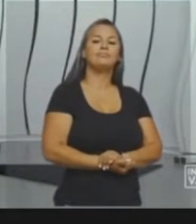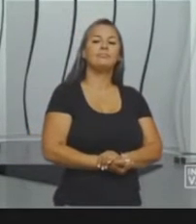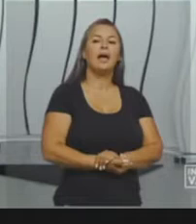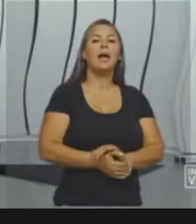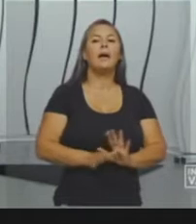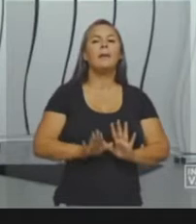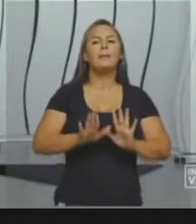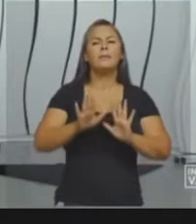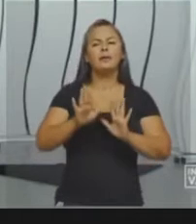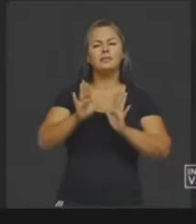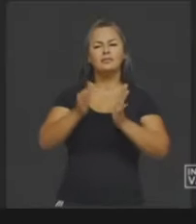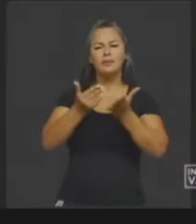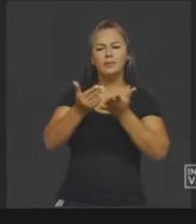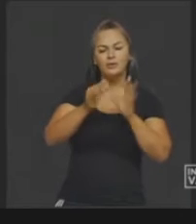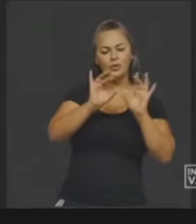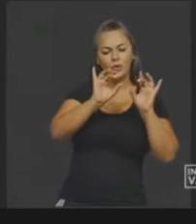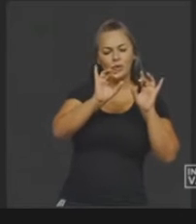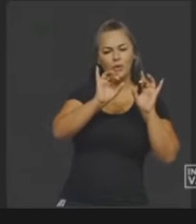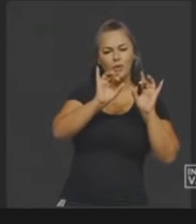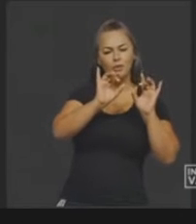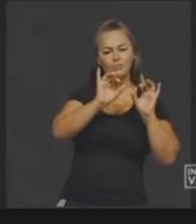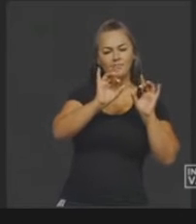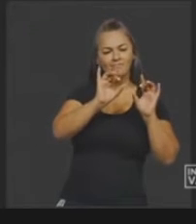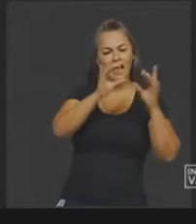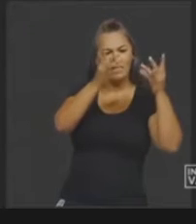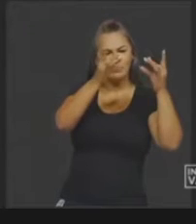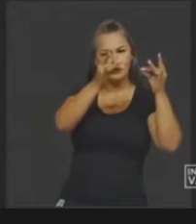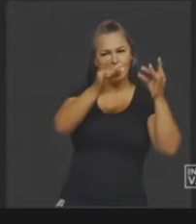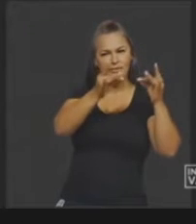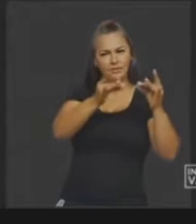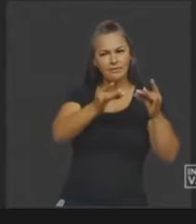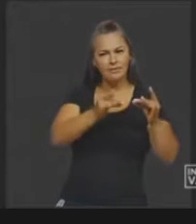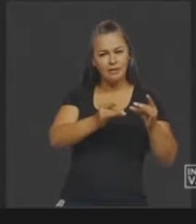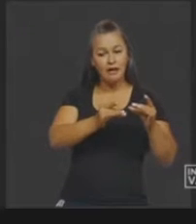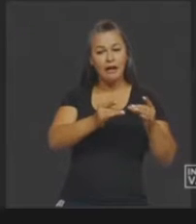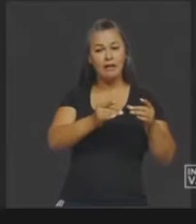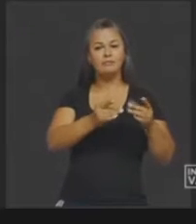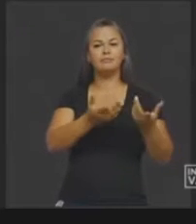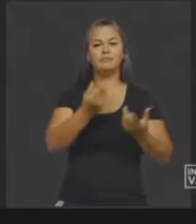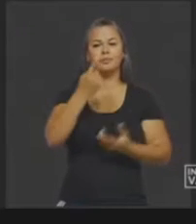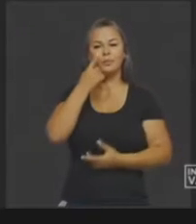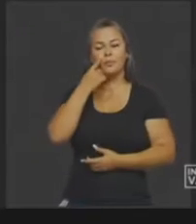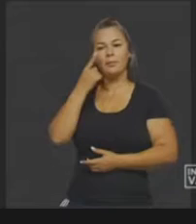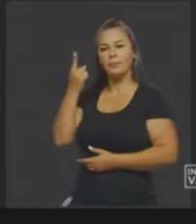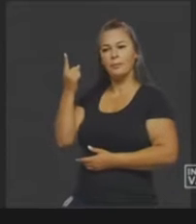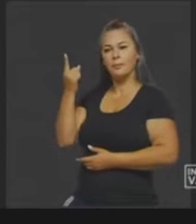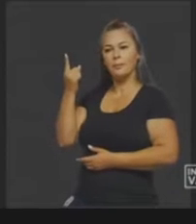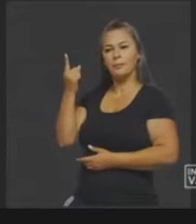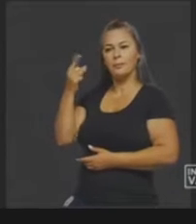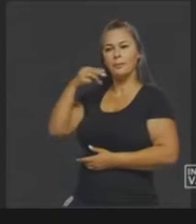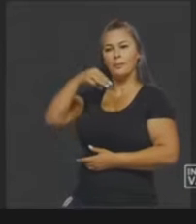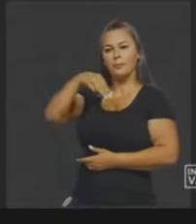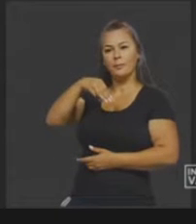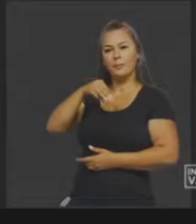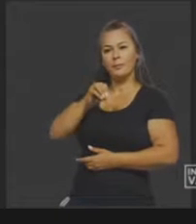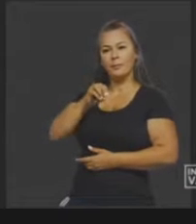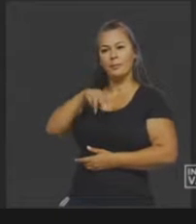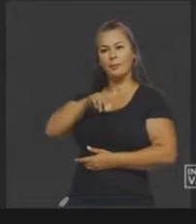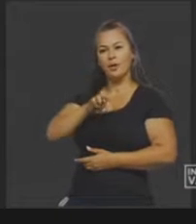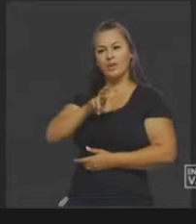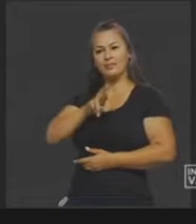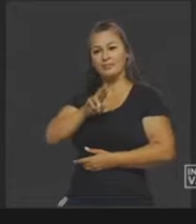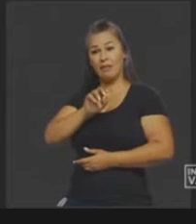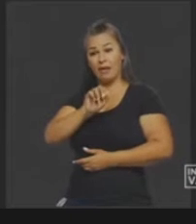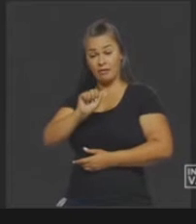falar reino por reino. Vamos entrar em alguns detalhes sobre cada reino. Então, o reino Monera, cujos principais representantes